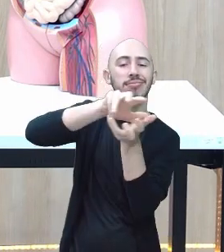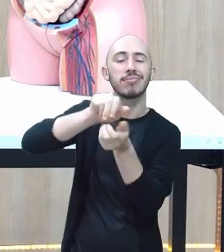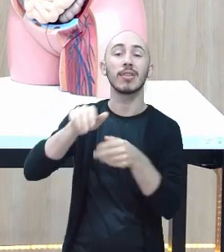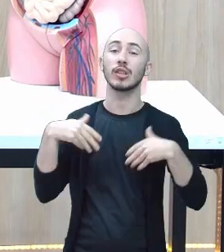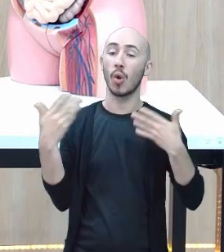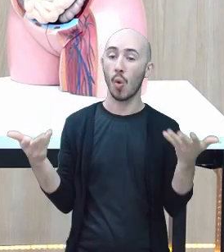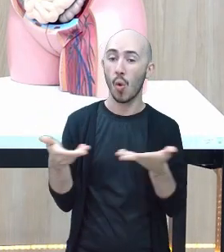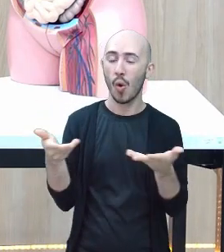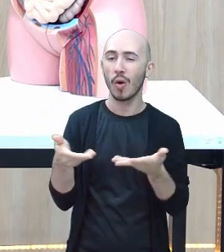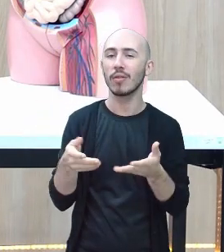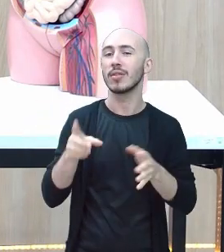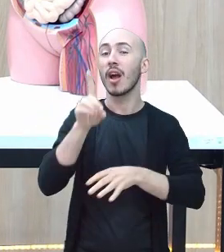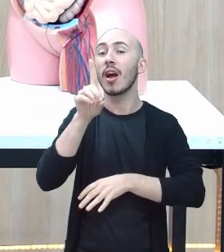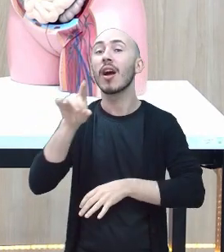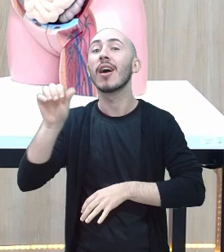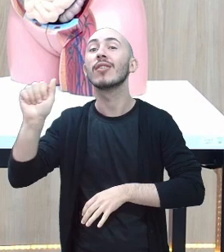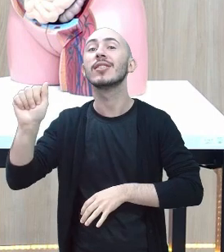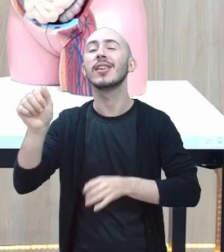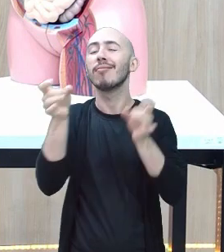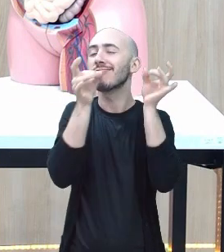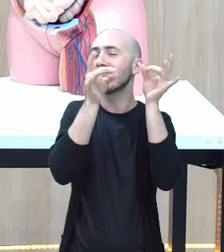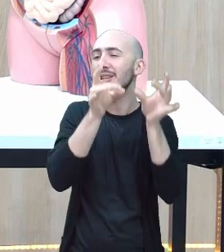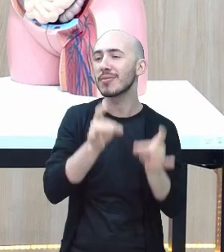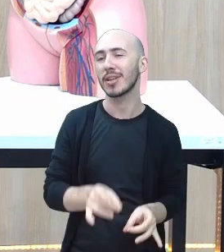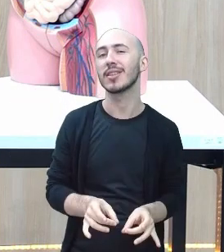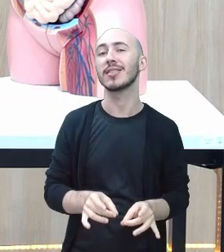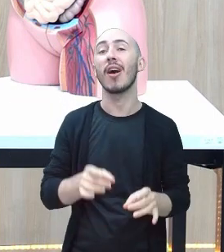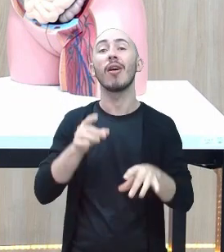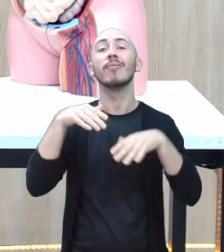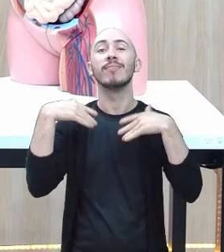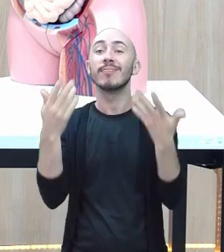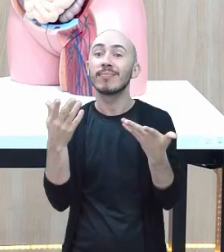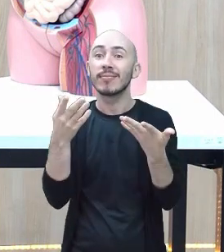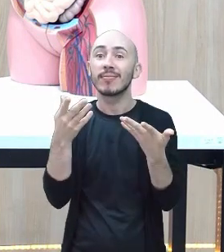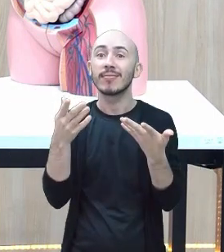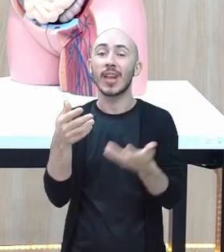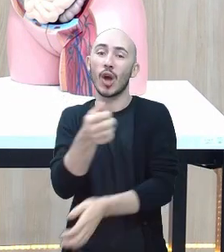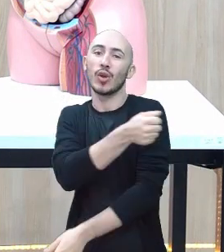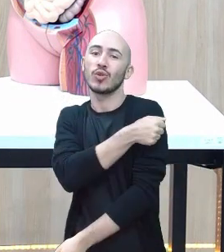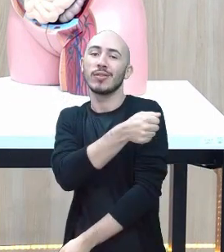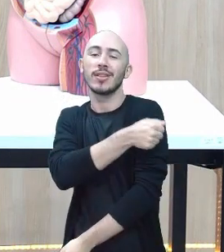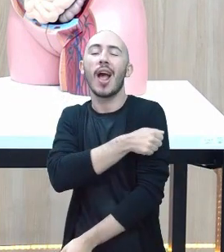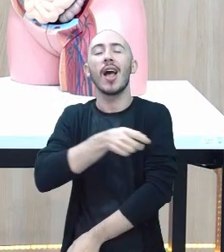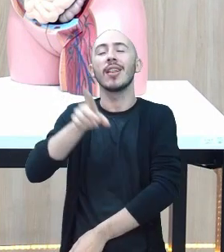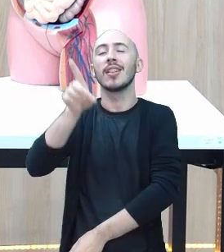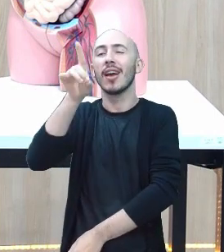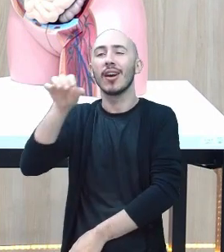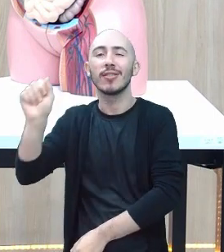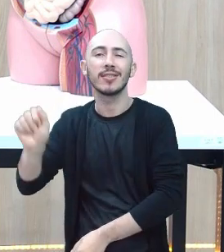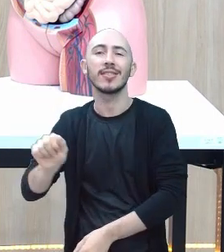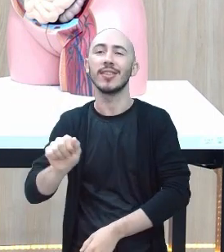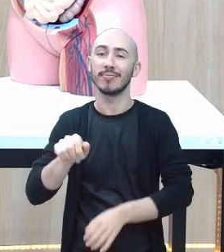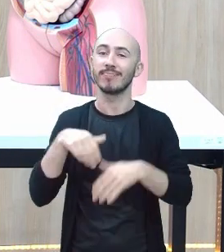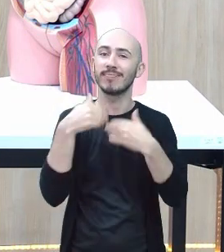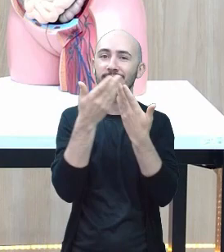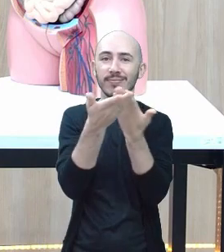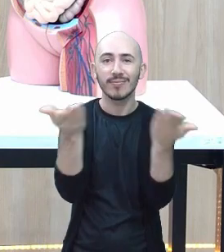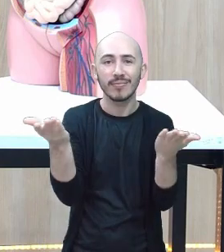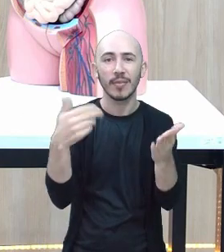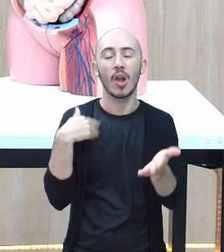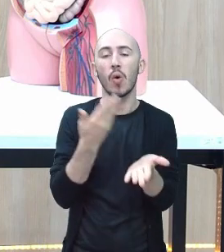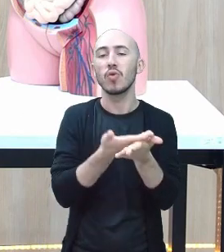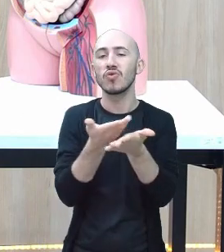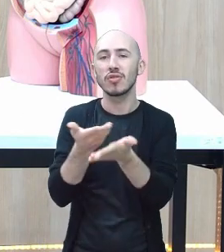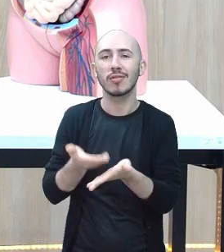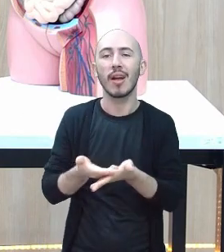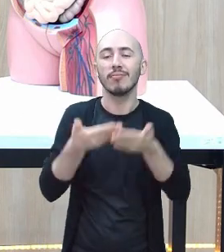dia muito especial, Dia dos Estudantes. Então, não poderia deixar de falar para vocês que estudar é abrir caminhos